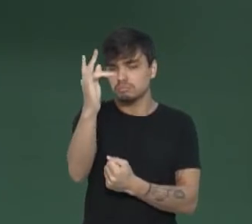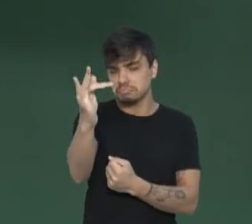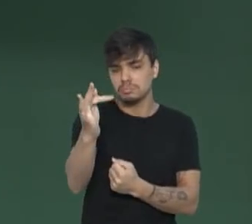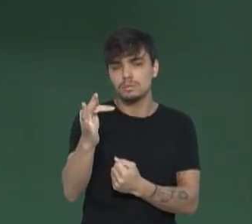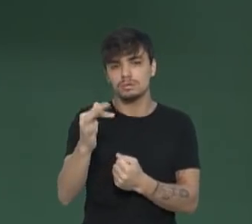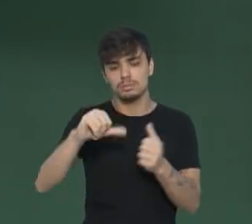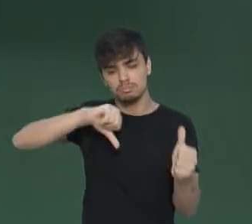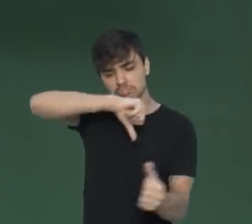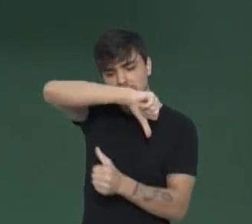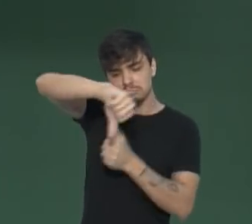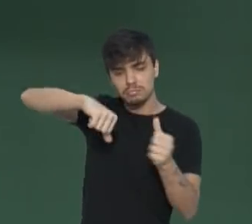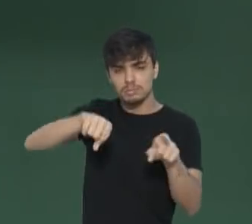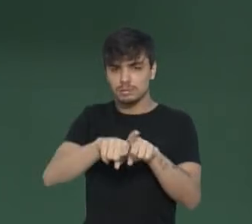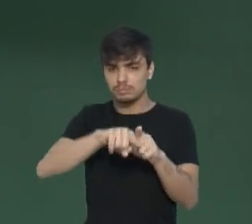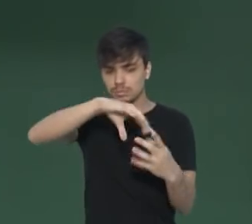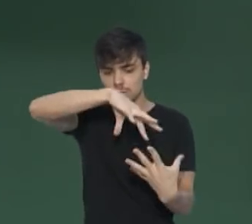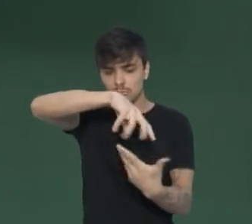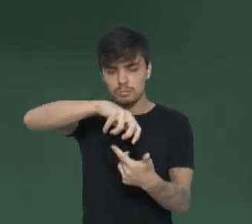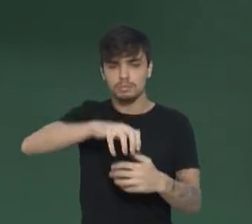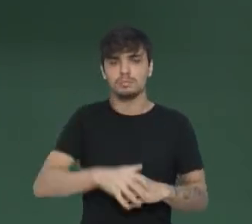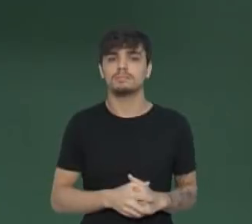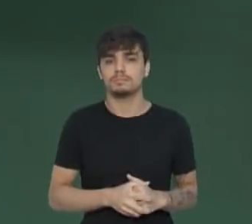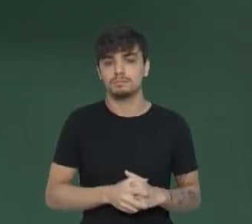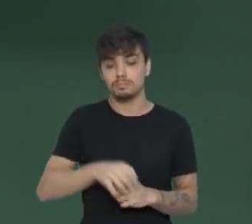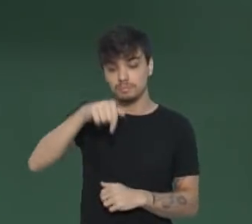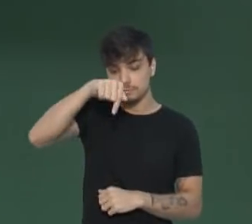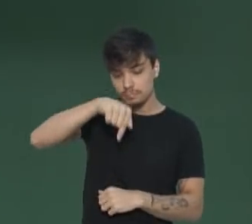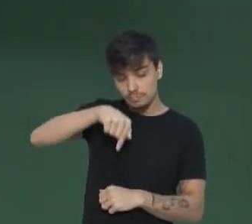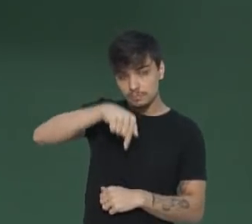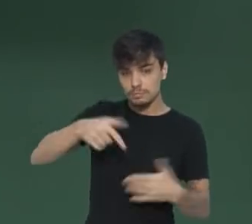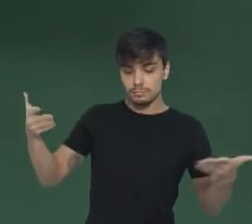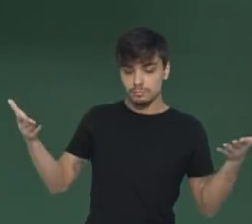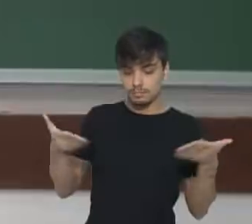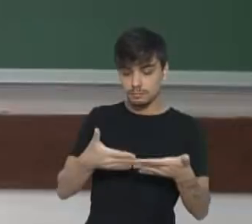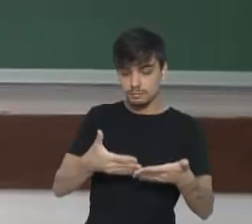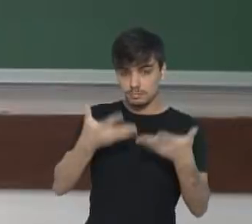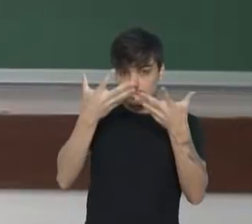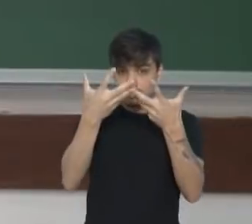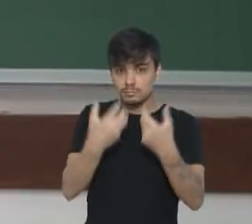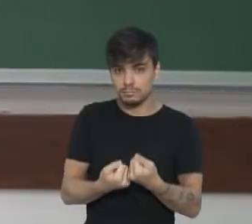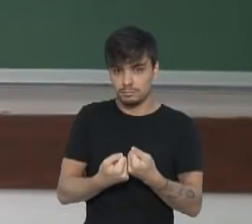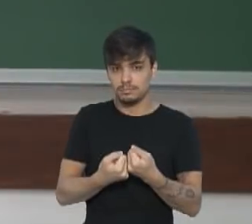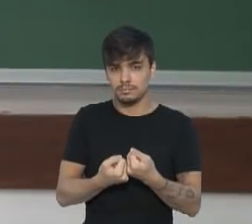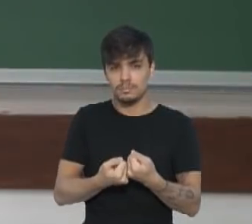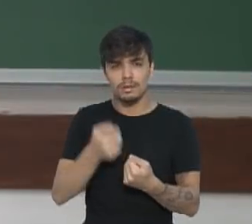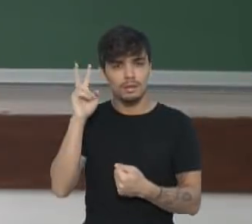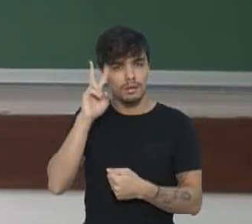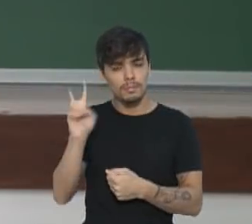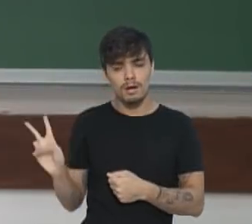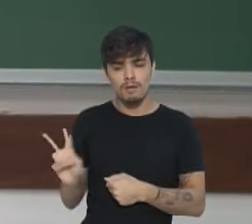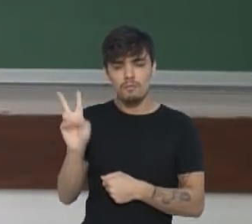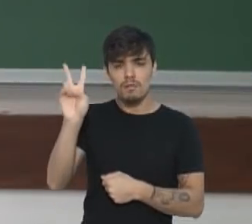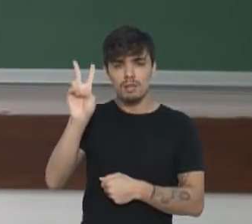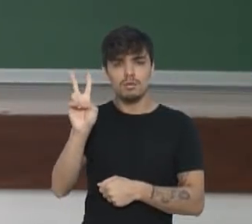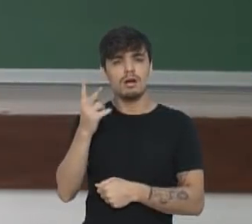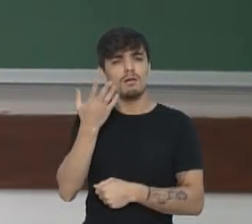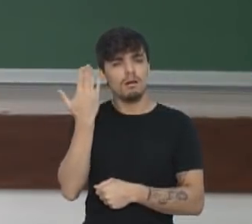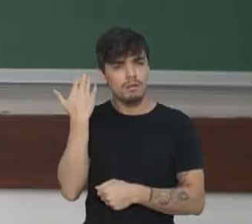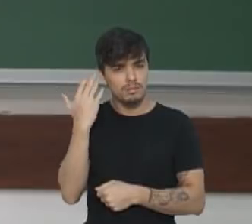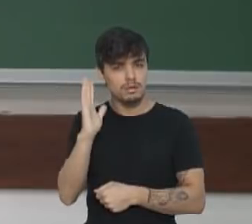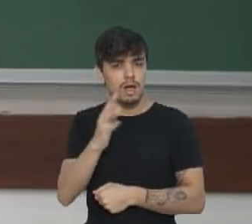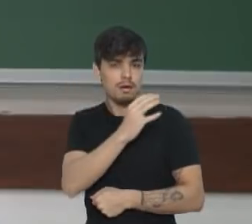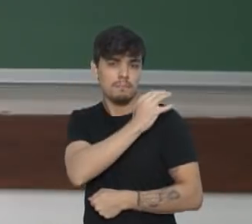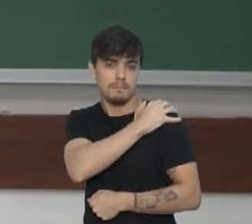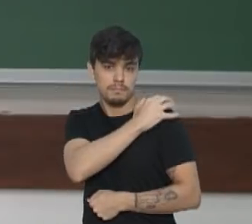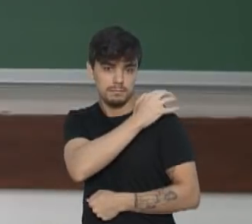eterna transformação do mundo, o aqui e o agora. Aqueles valores que nós vimos na filosofia, né, de Platão, que eram negados